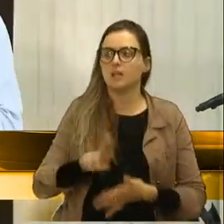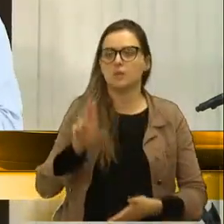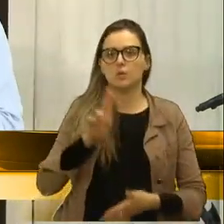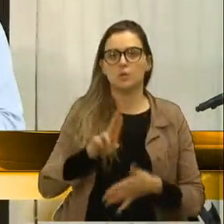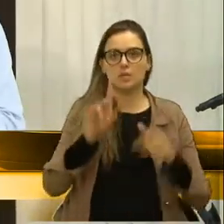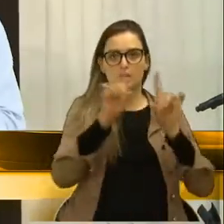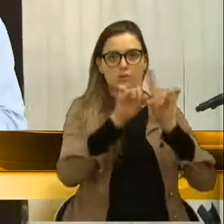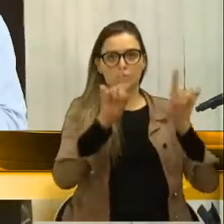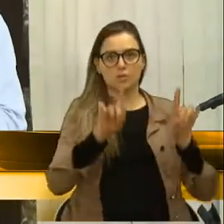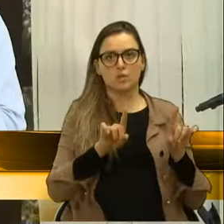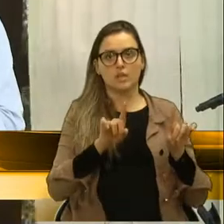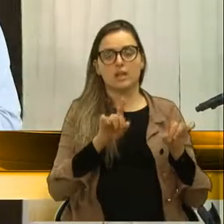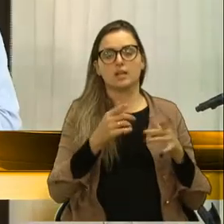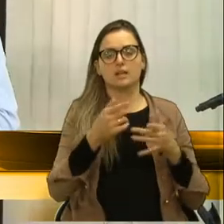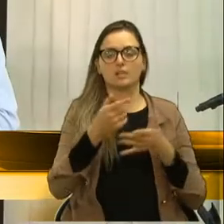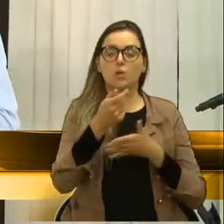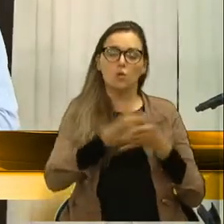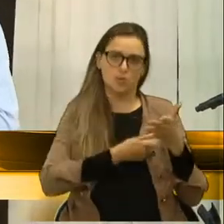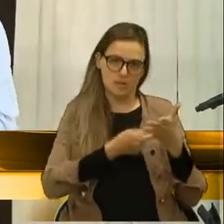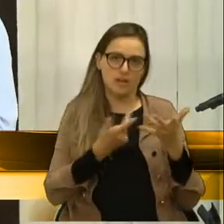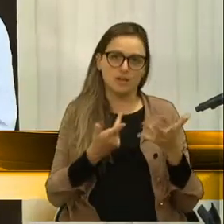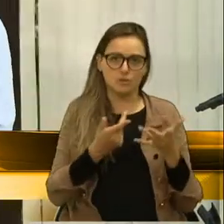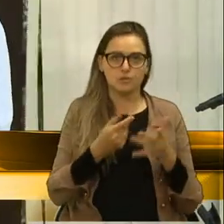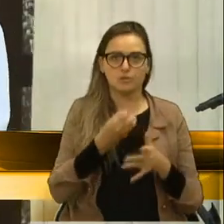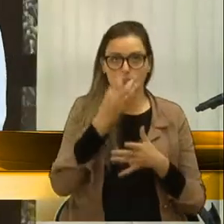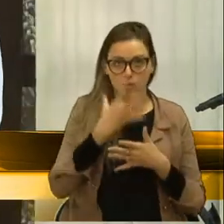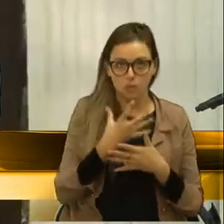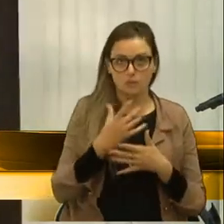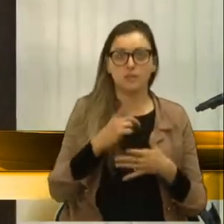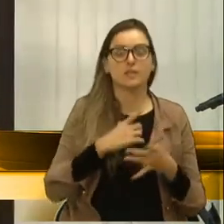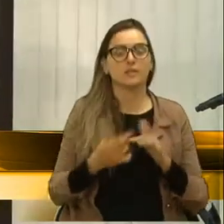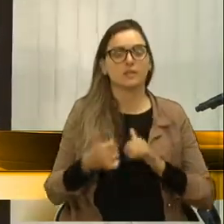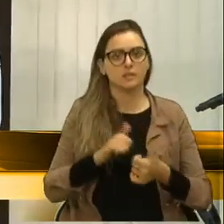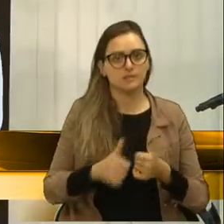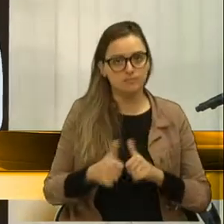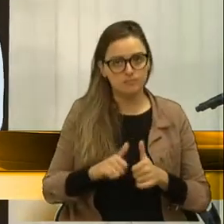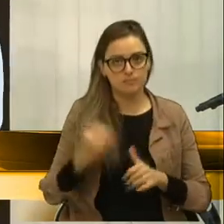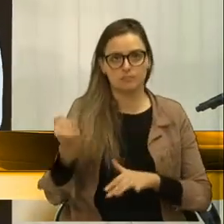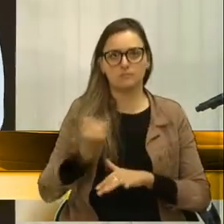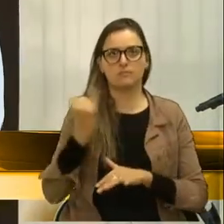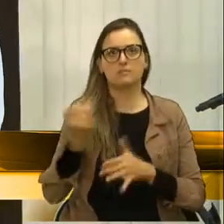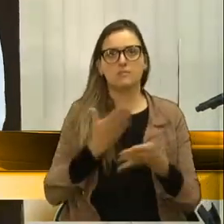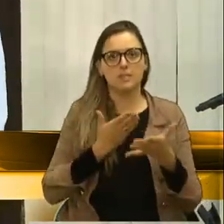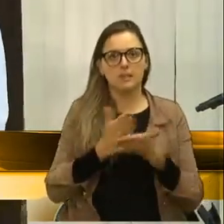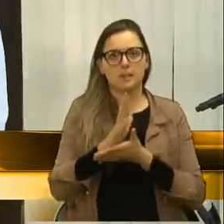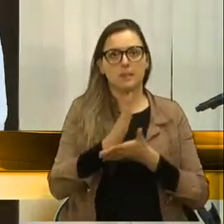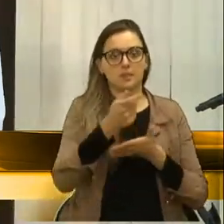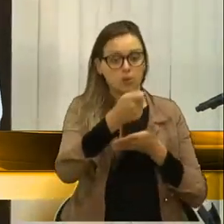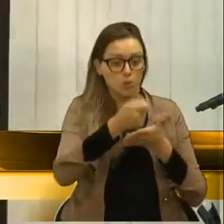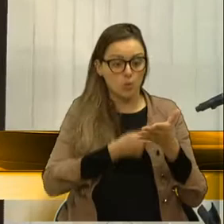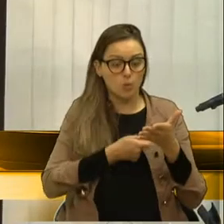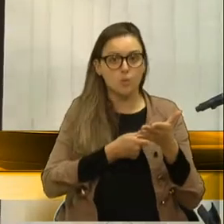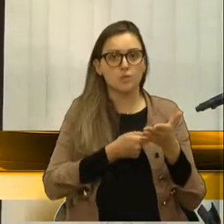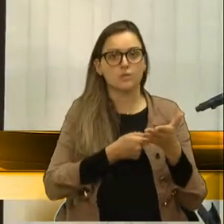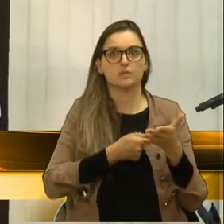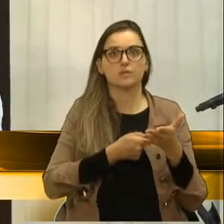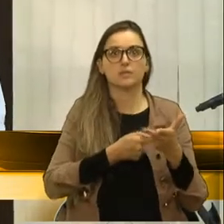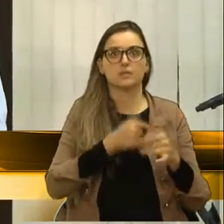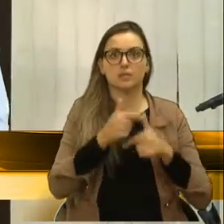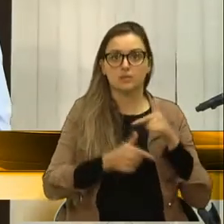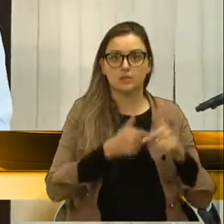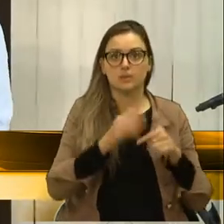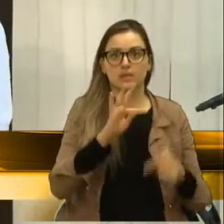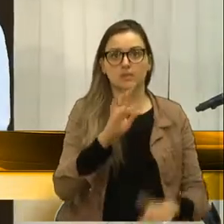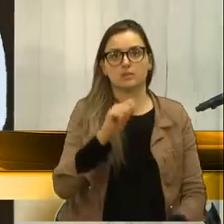servidores bons, qualificados, servidores importantes que passaram em concurso público, que estão ali na